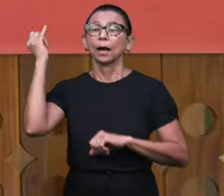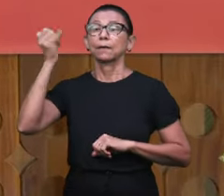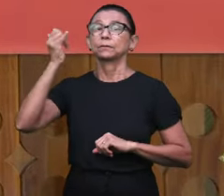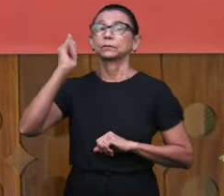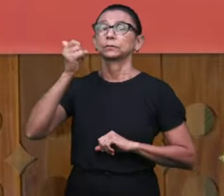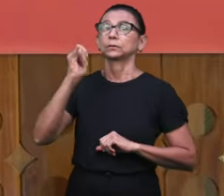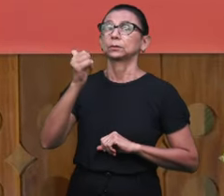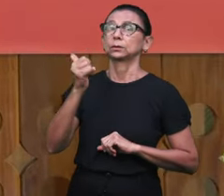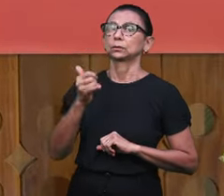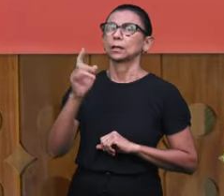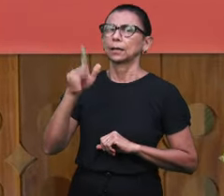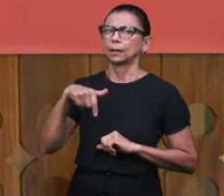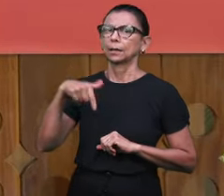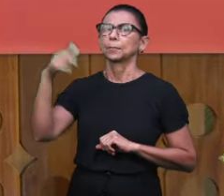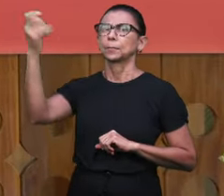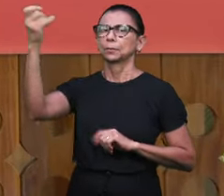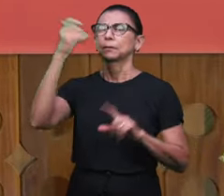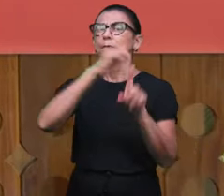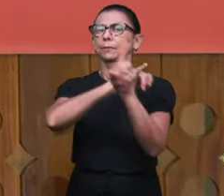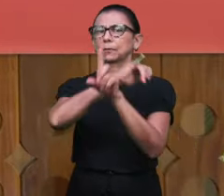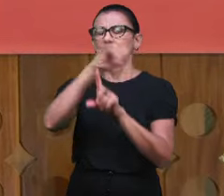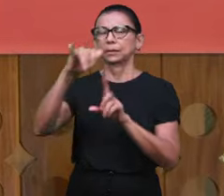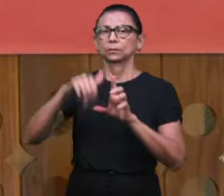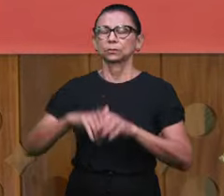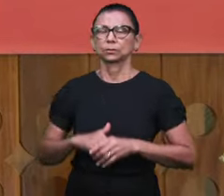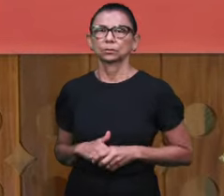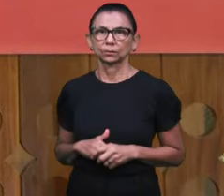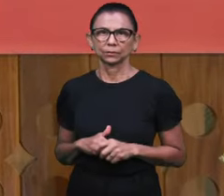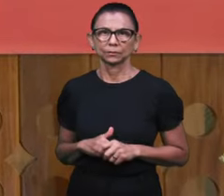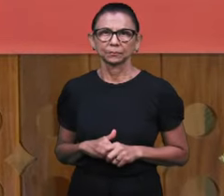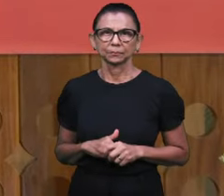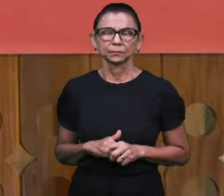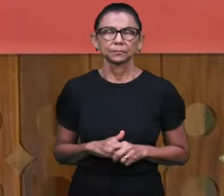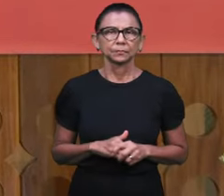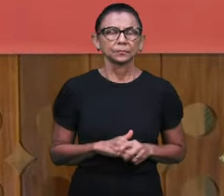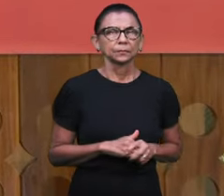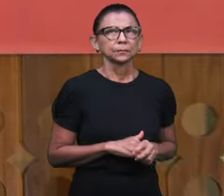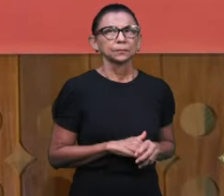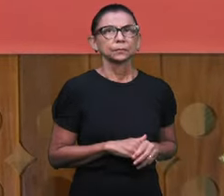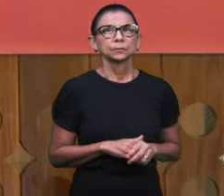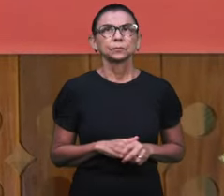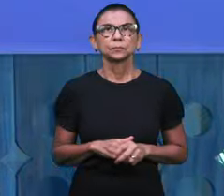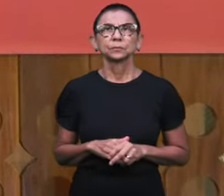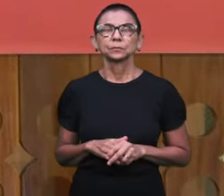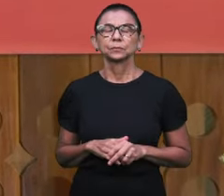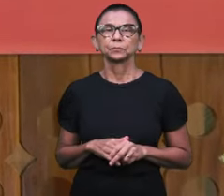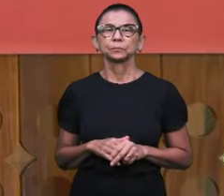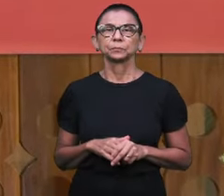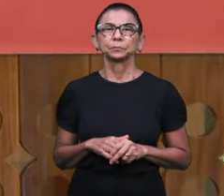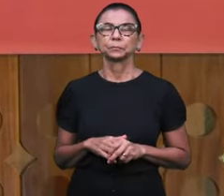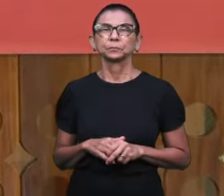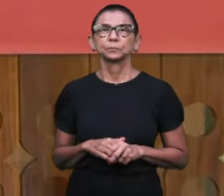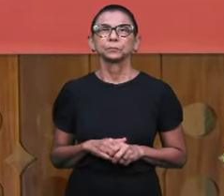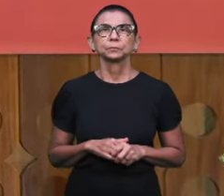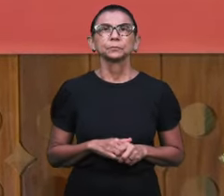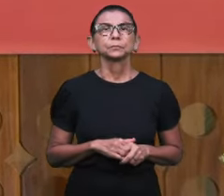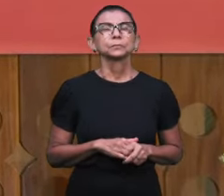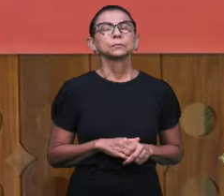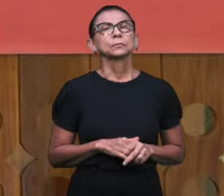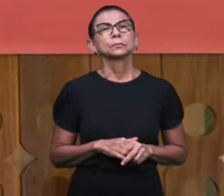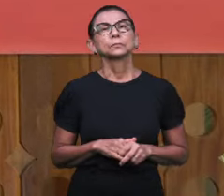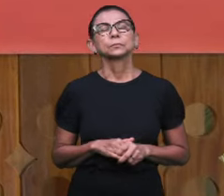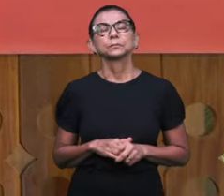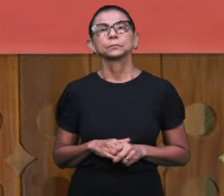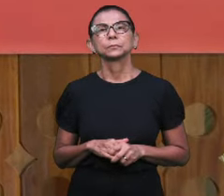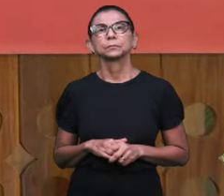Quando você vem para o Novo Testamento, então você fica usando a figura do crente, do salvo. Então, assim,